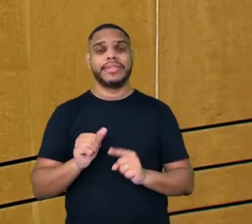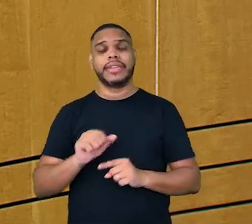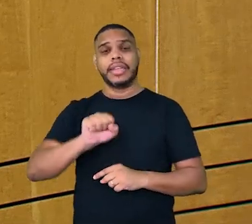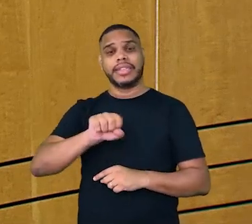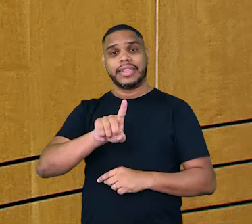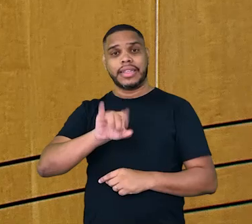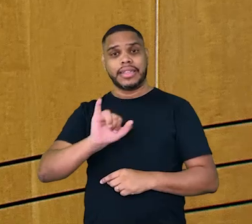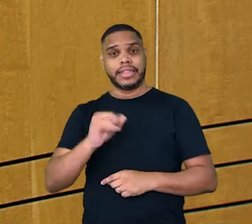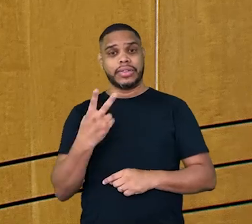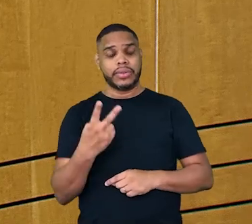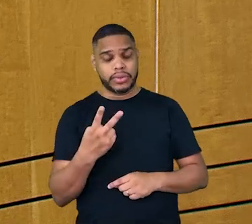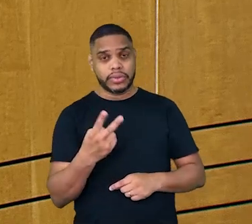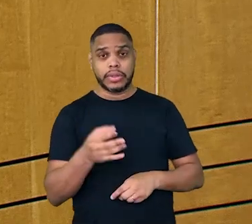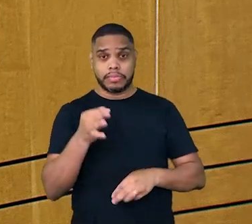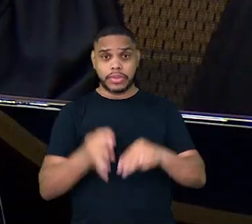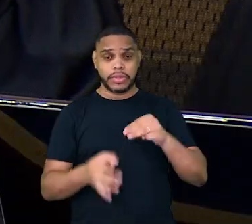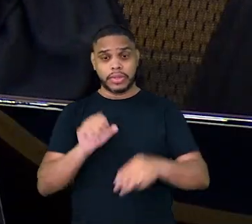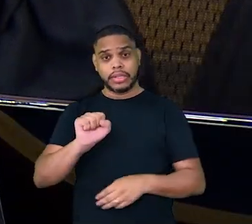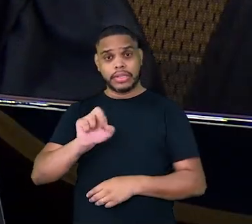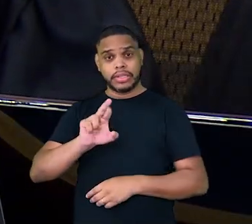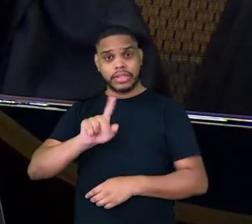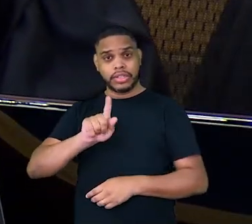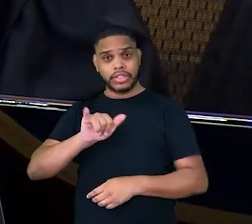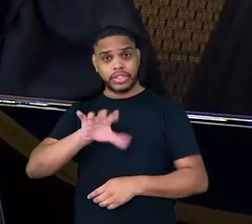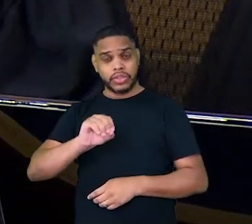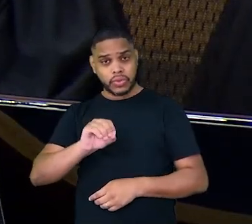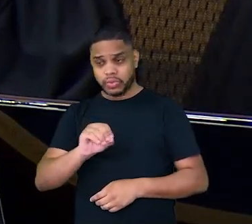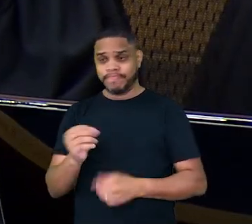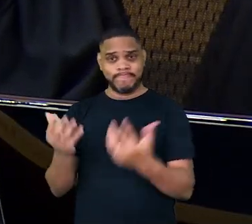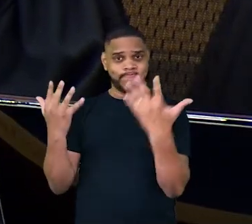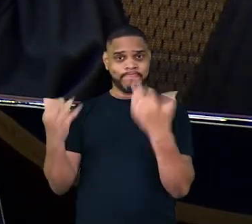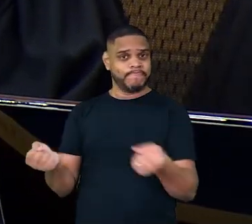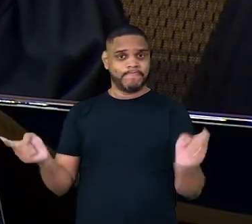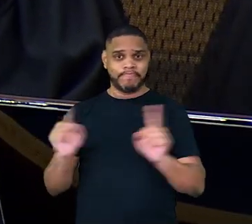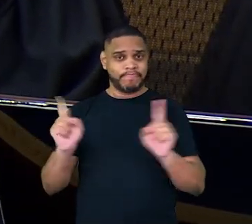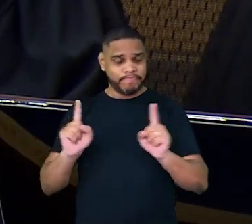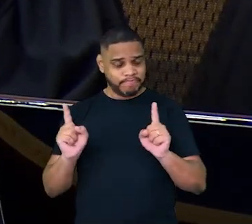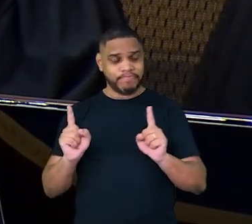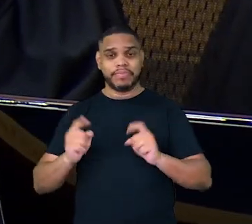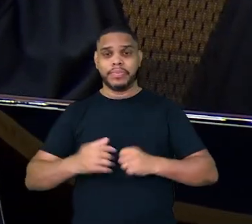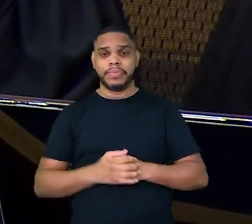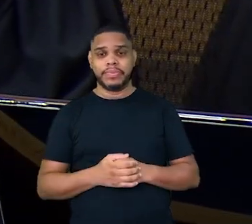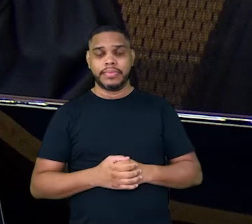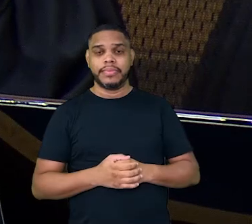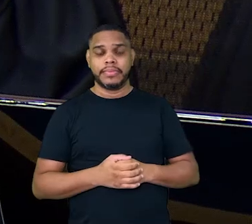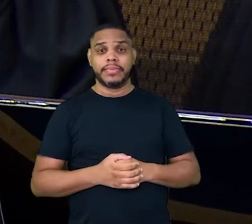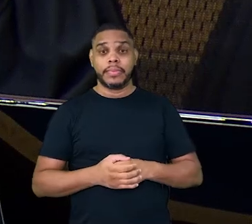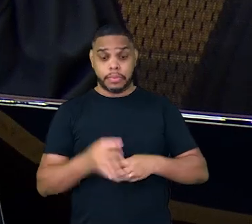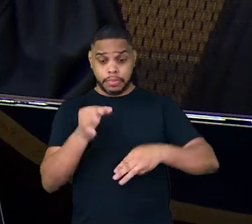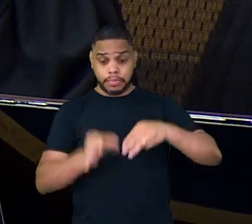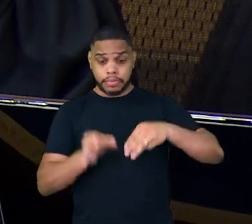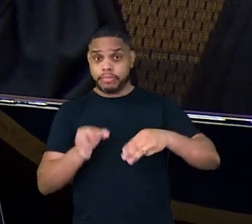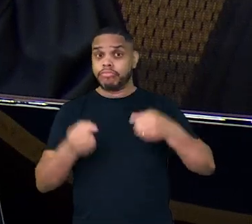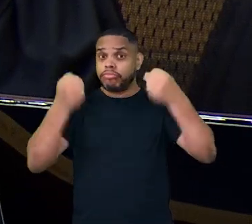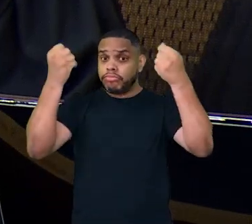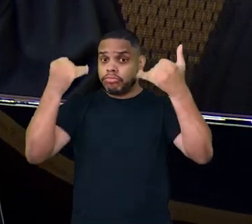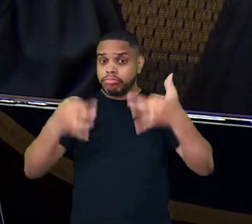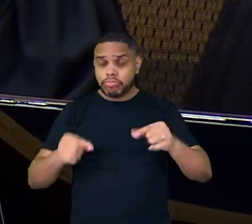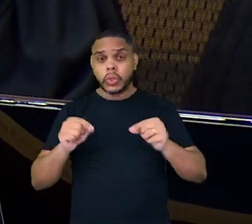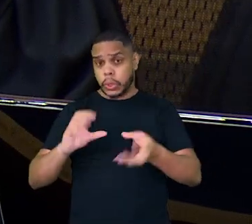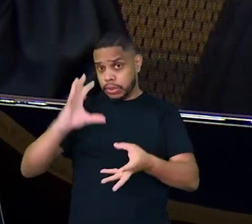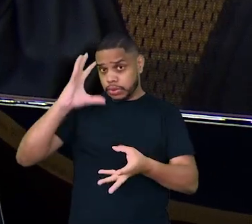2 de dissídios individuais, ministro Sérgio Martins, rejeitou o pedido do trabalhador. O ministro destacou